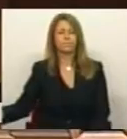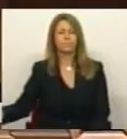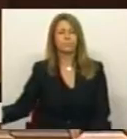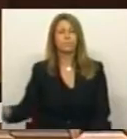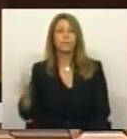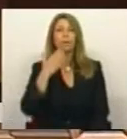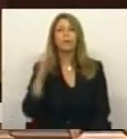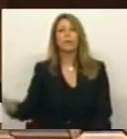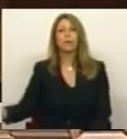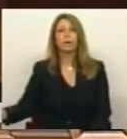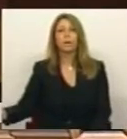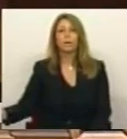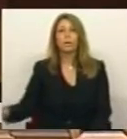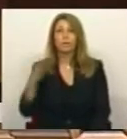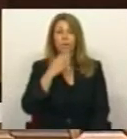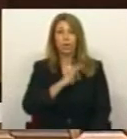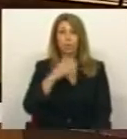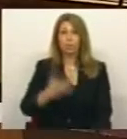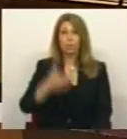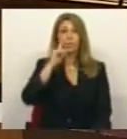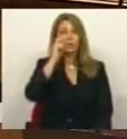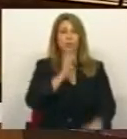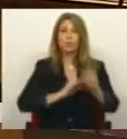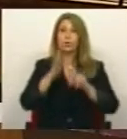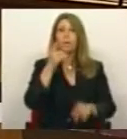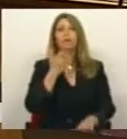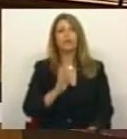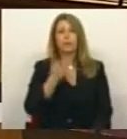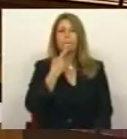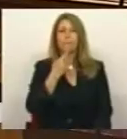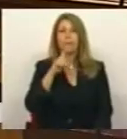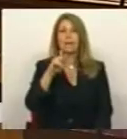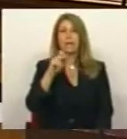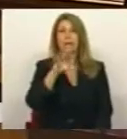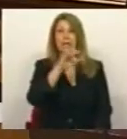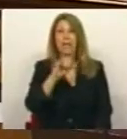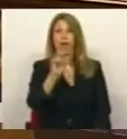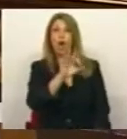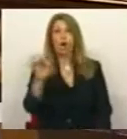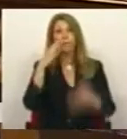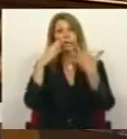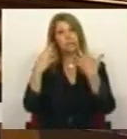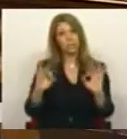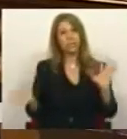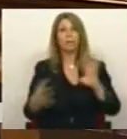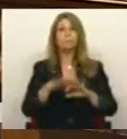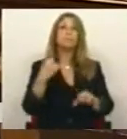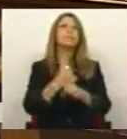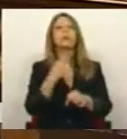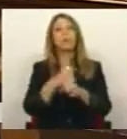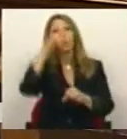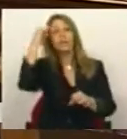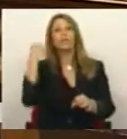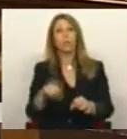Obrigado, Sr. Presidente, Senhoras e Senhores Deputados. Como já percebemos, o layoff simplificado veio canalizar para os trabalhadores as dificuldades do